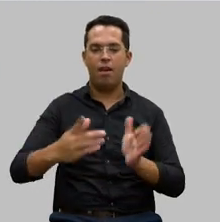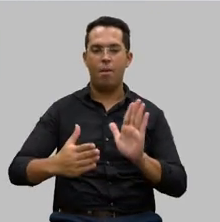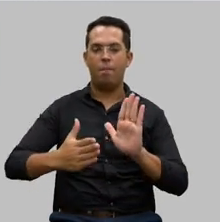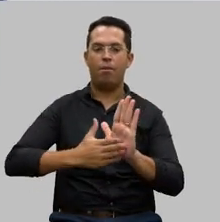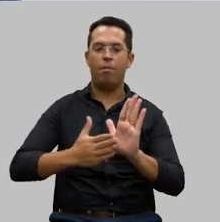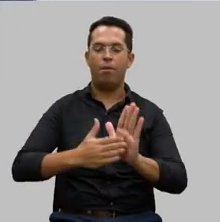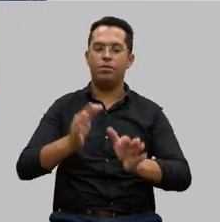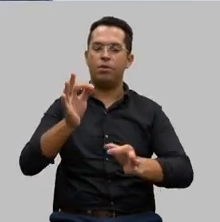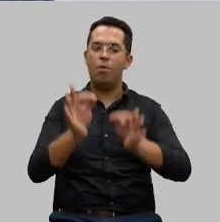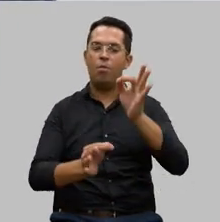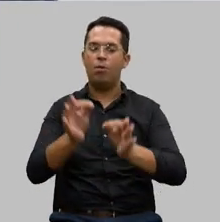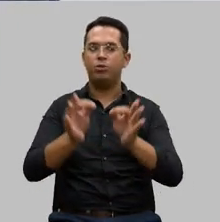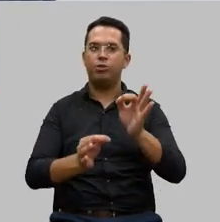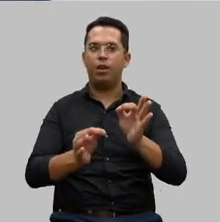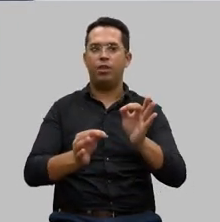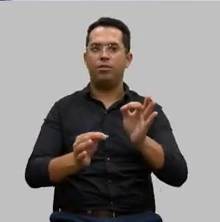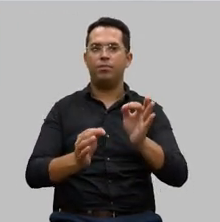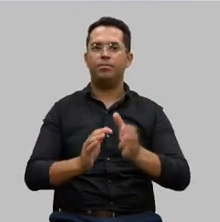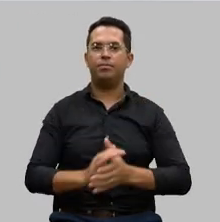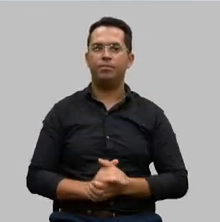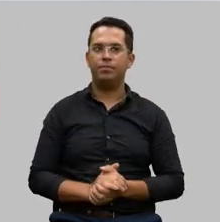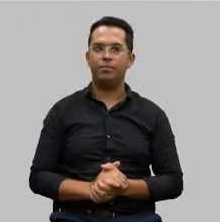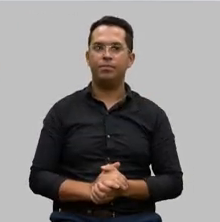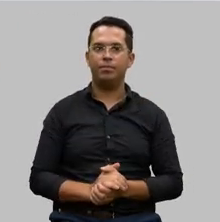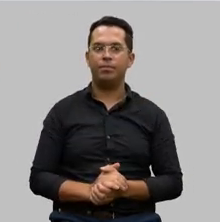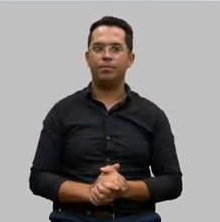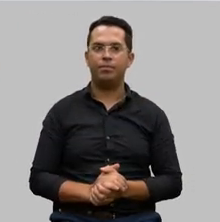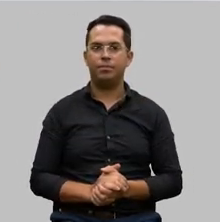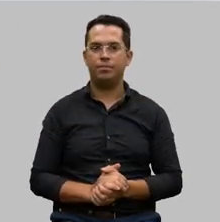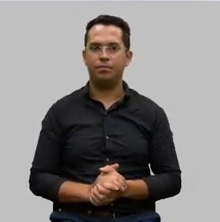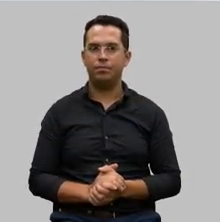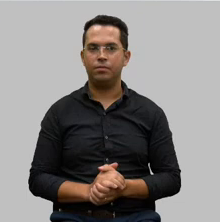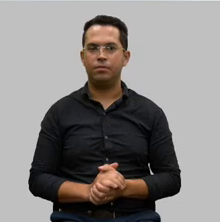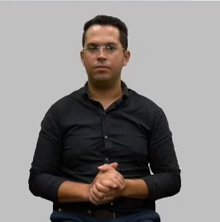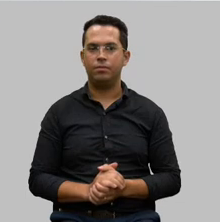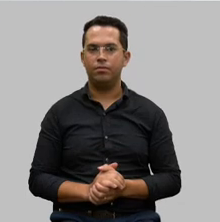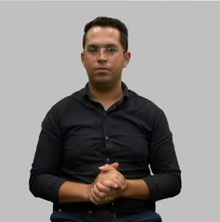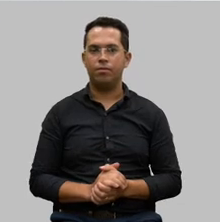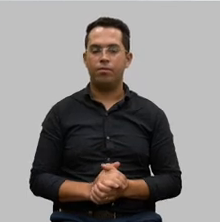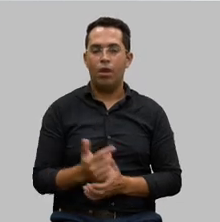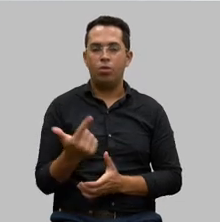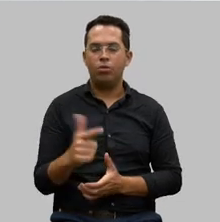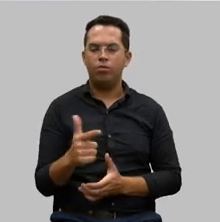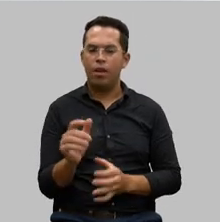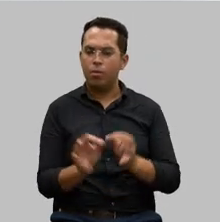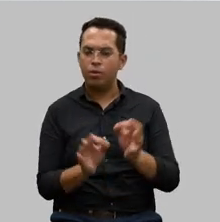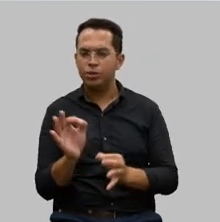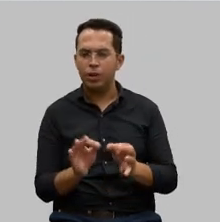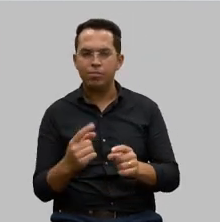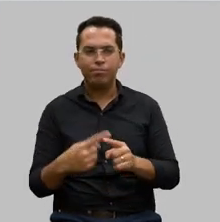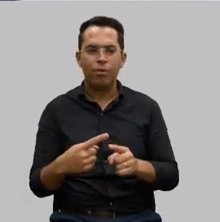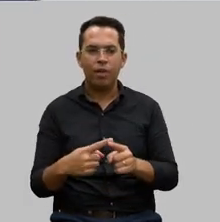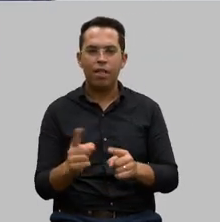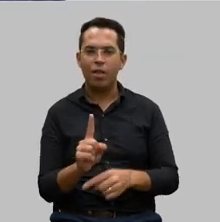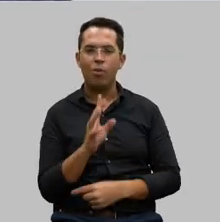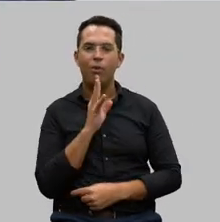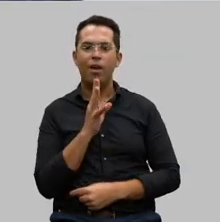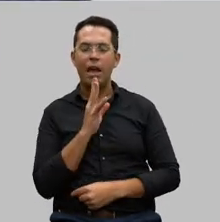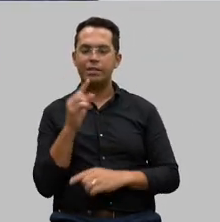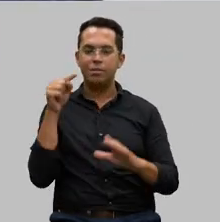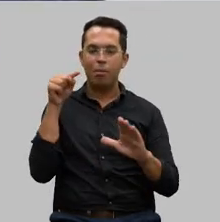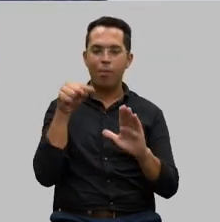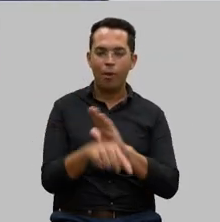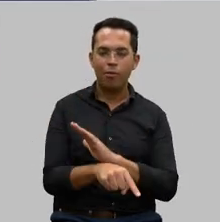porque eles não tem projeto Sinceramente não tem projeto tá não tem projeto porque vocês não conhecem agora essa menina que me